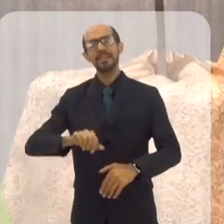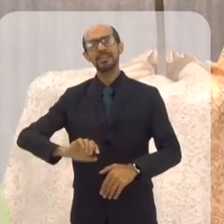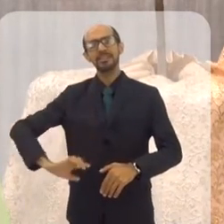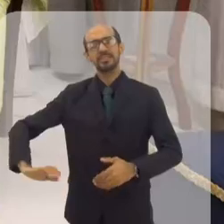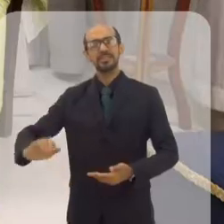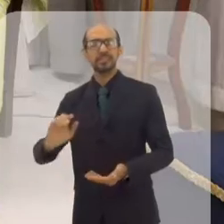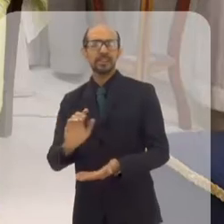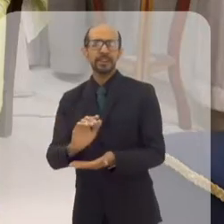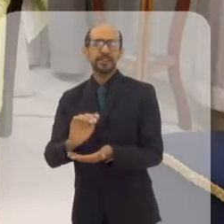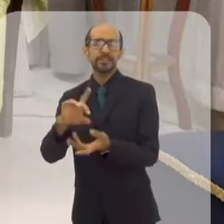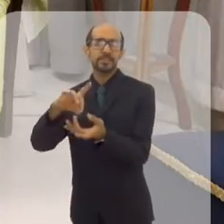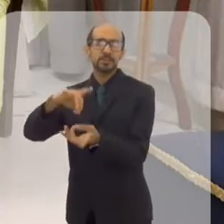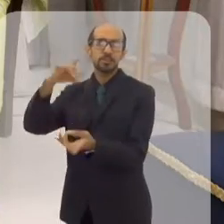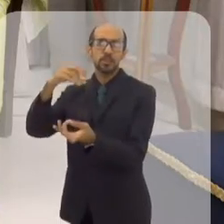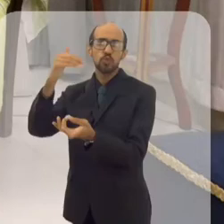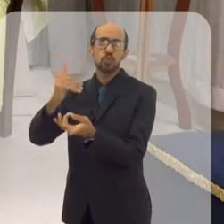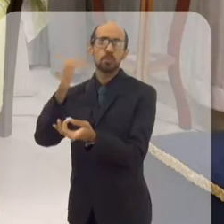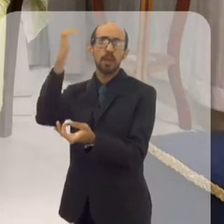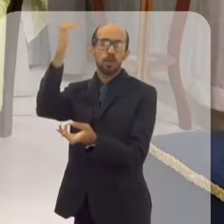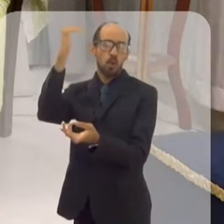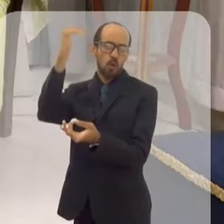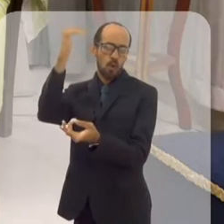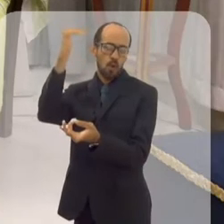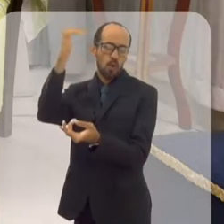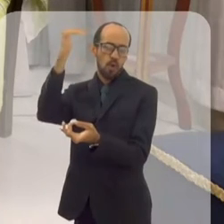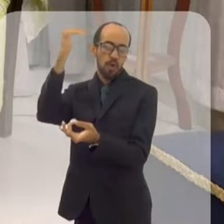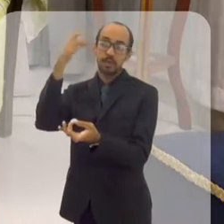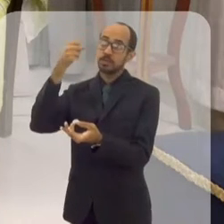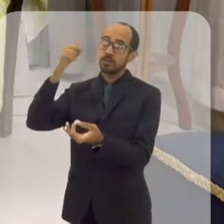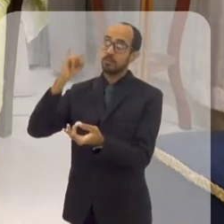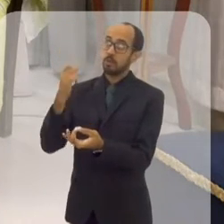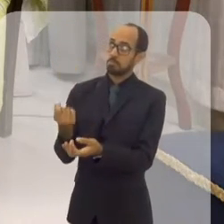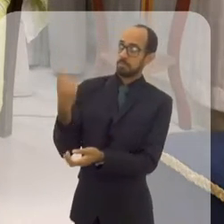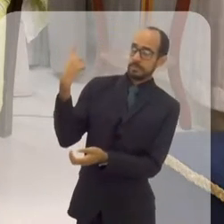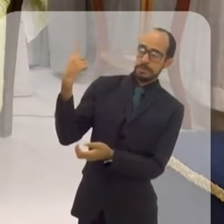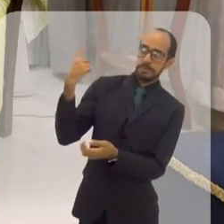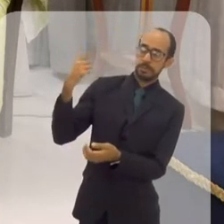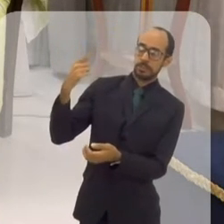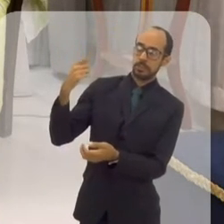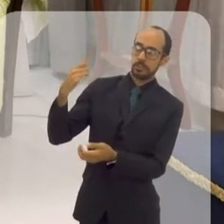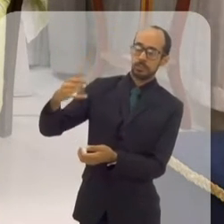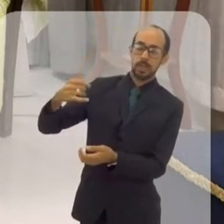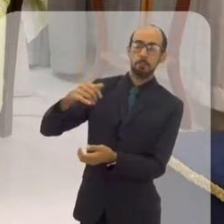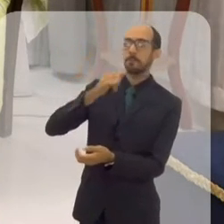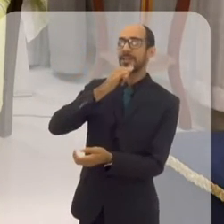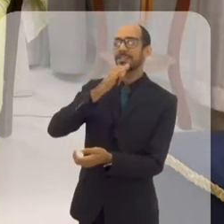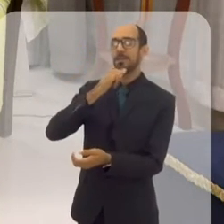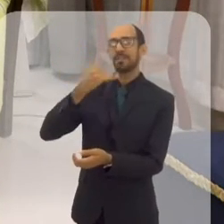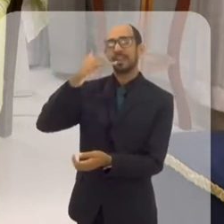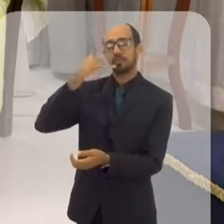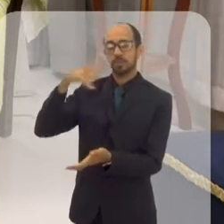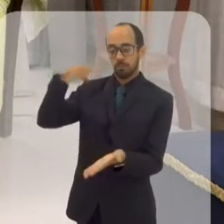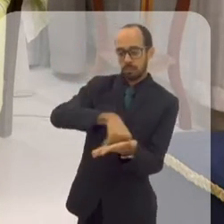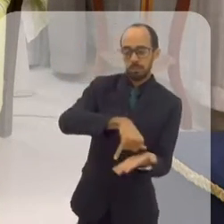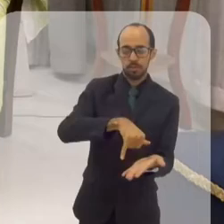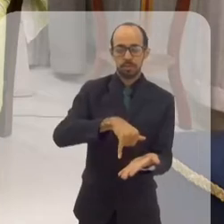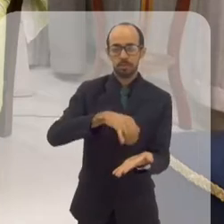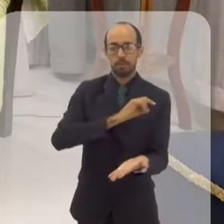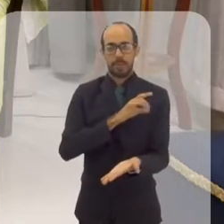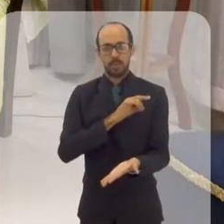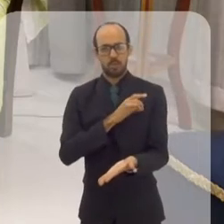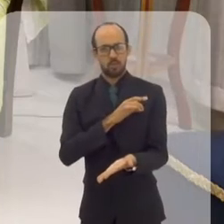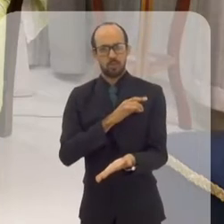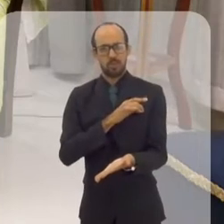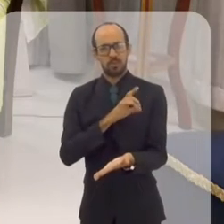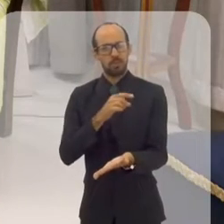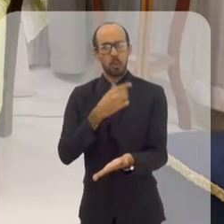conectar E aí como é que tá com estranho né se tem uma ligação é um estranho você não sabe quem é você desliga o telefone vou ficar falando com quem eu não conheço